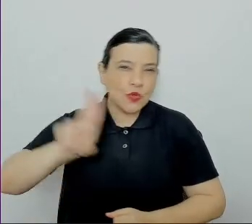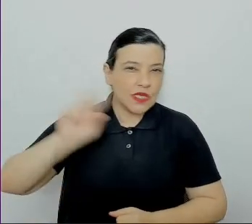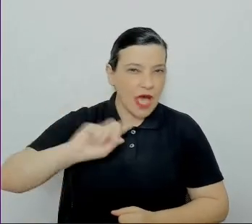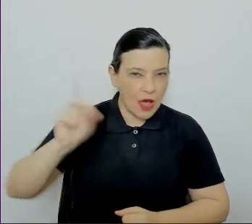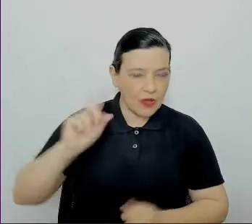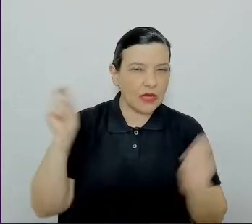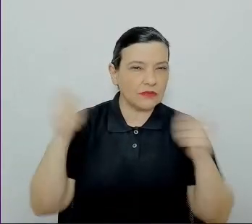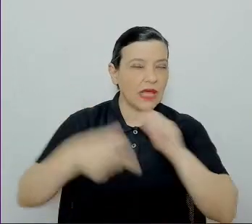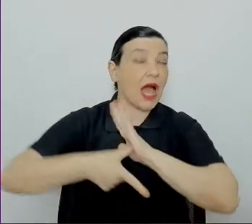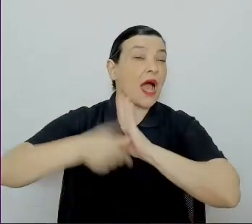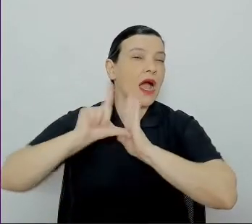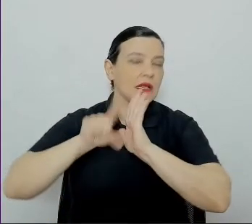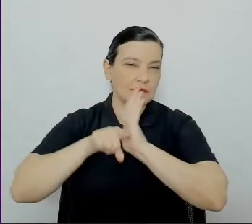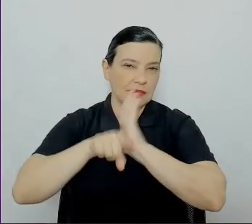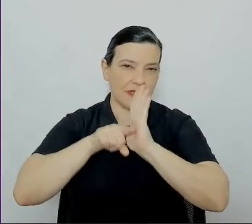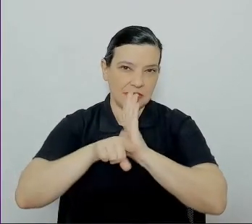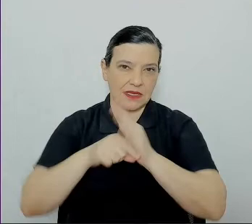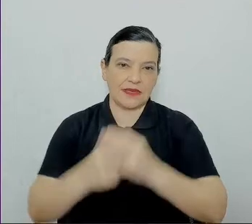gigantesco.